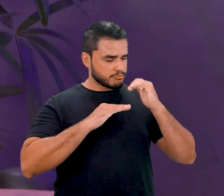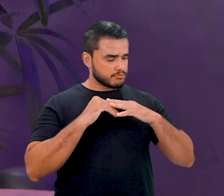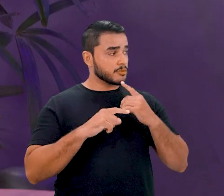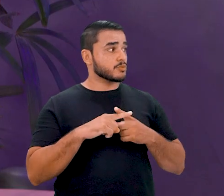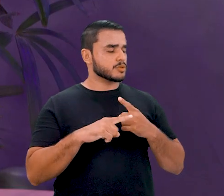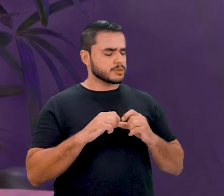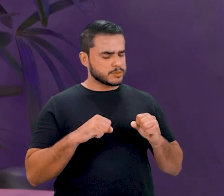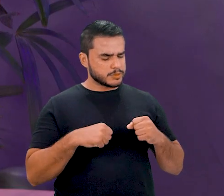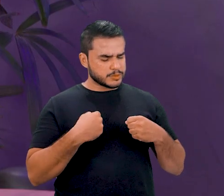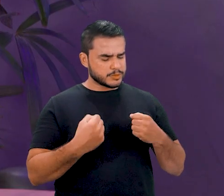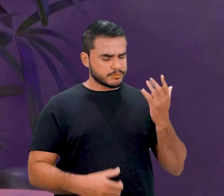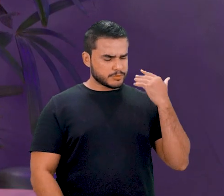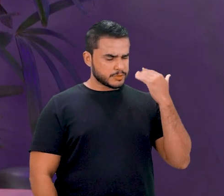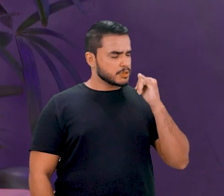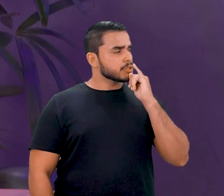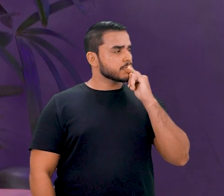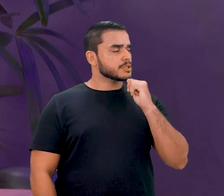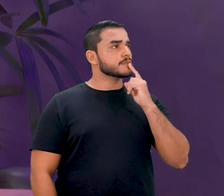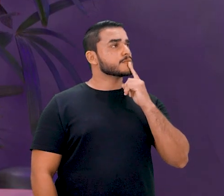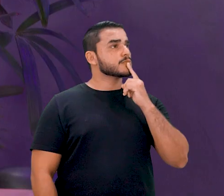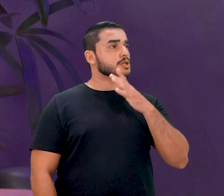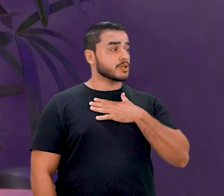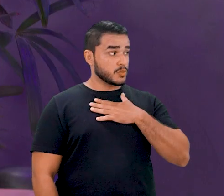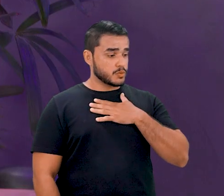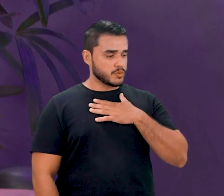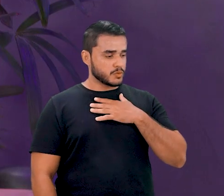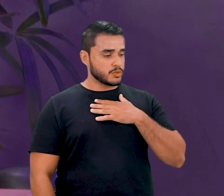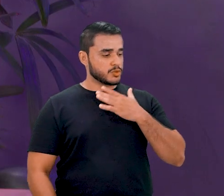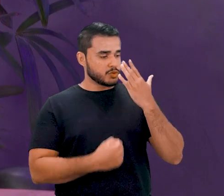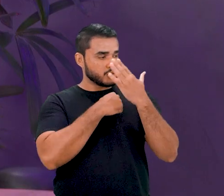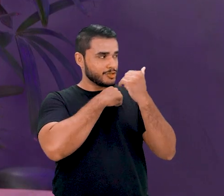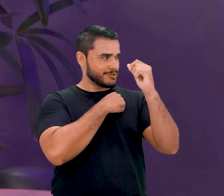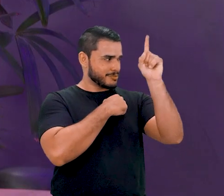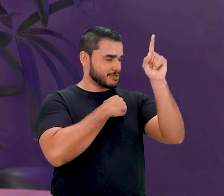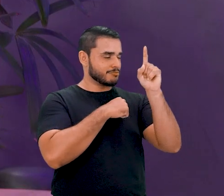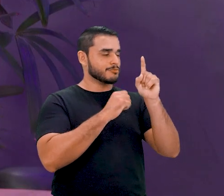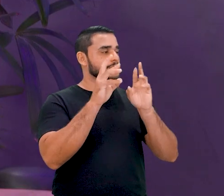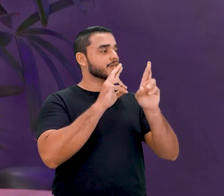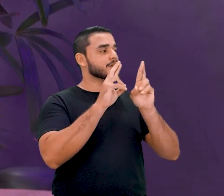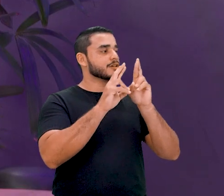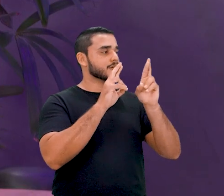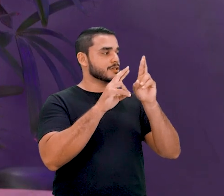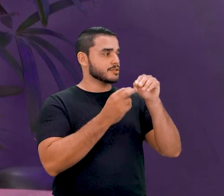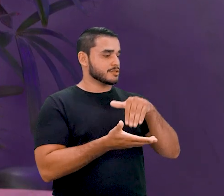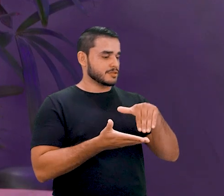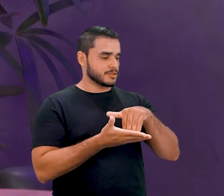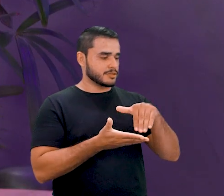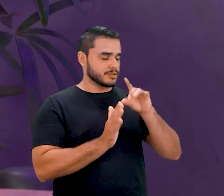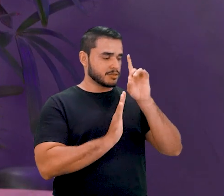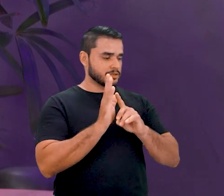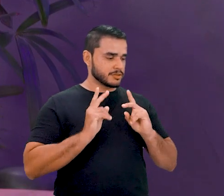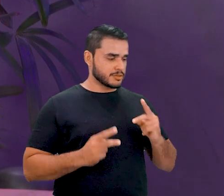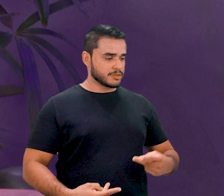Porque, assim, eu lembro que quando eu fui chamada para entrevista lá na Secretaria dos Direitos Humanos, eu virei para o meu marido e falei assim, poxa, mas o